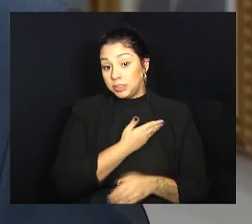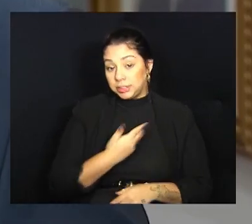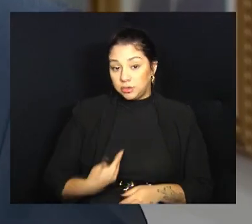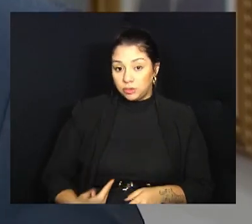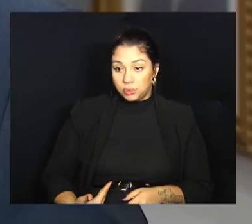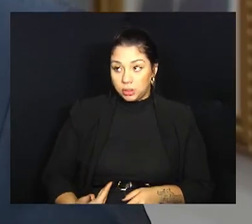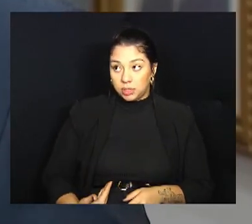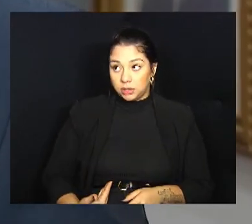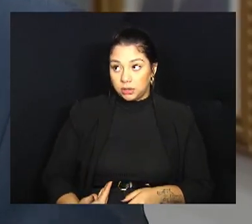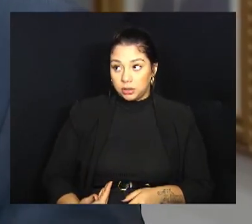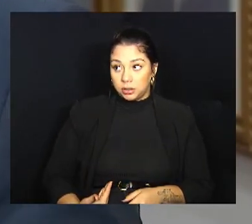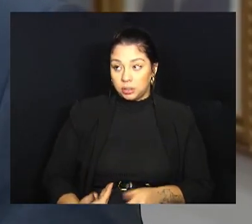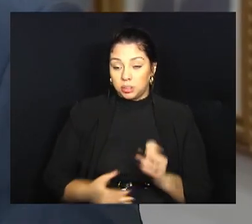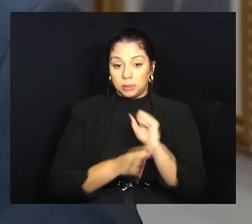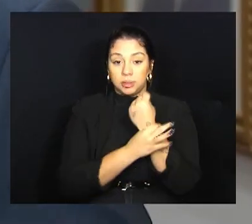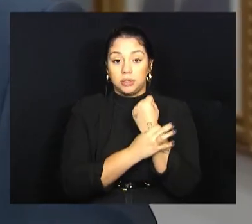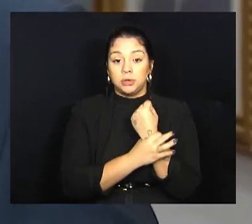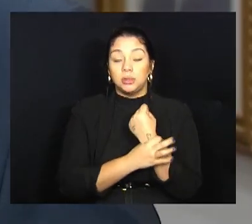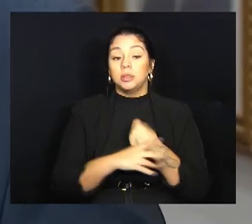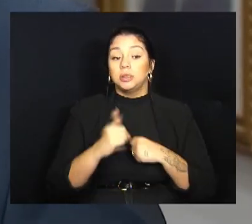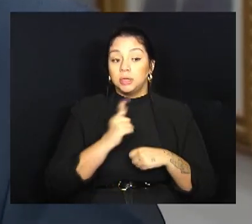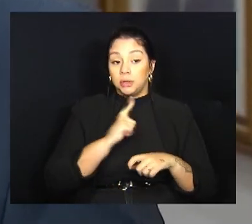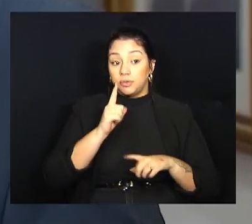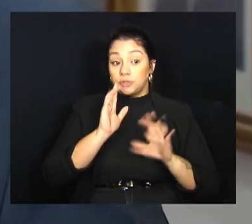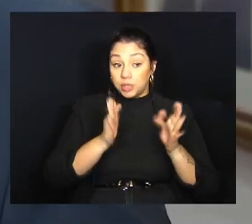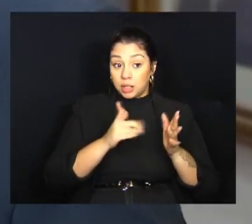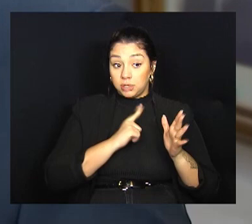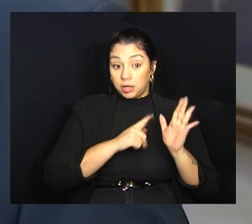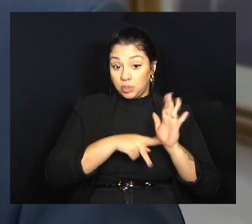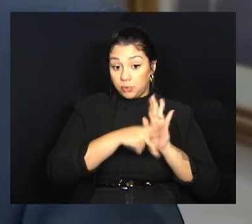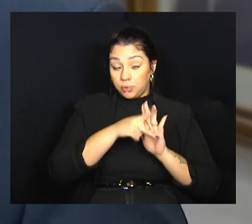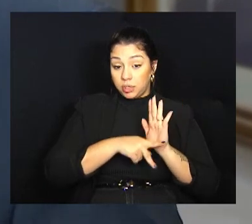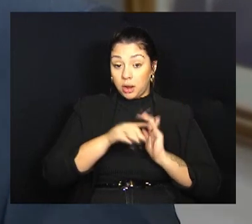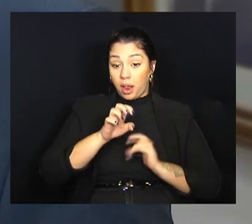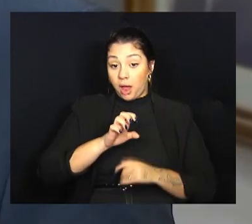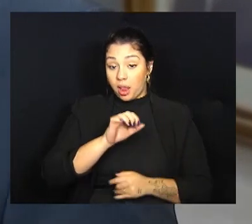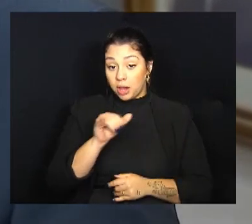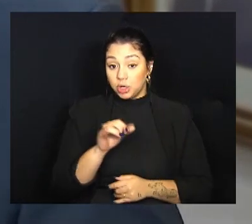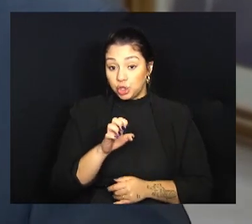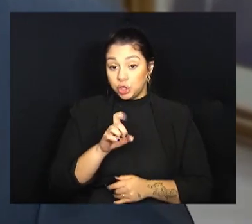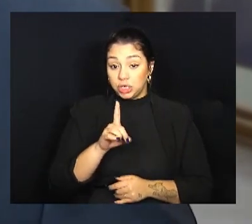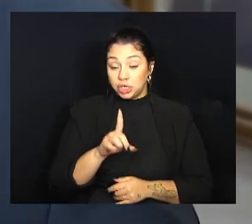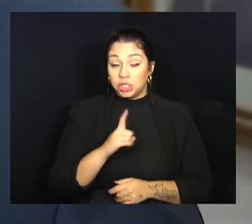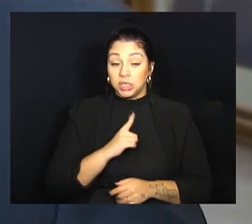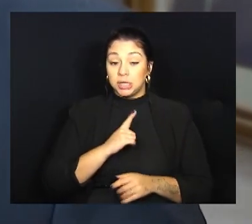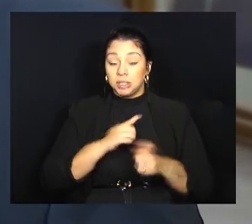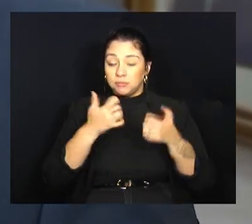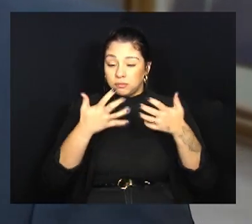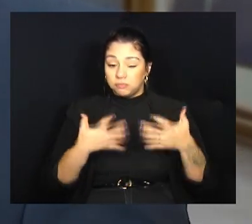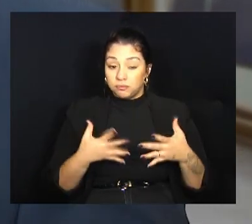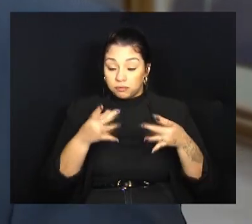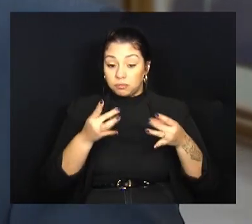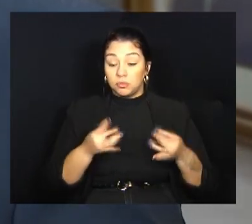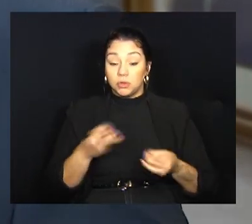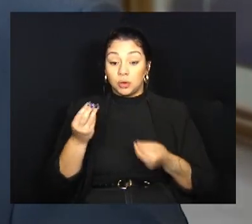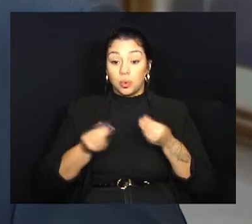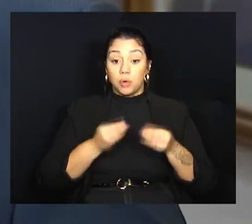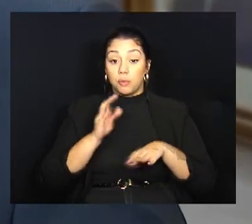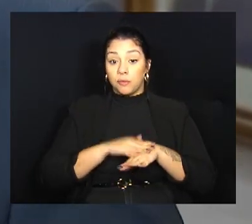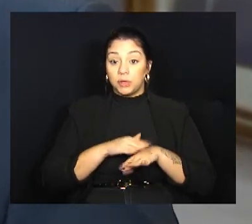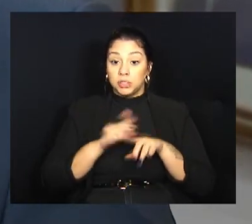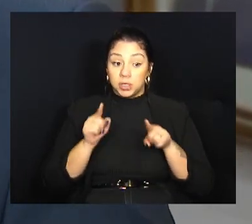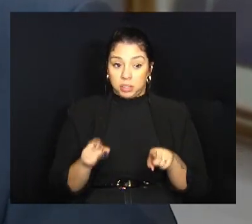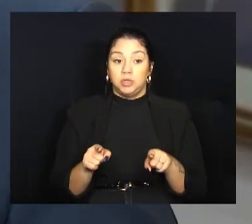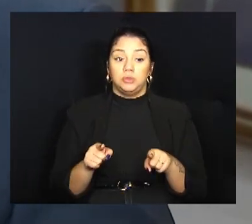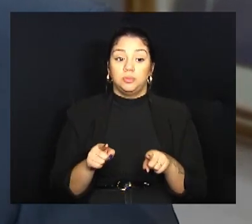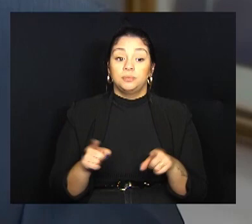Coronel Pompiani, por já terem um projeto, que é o projeto Égide, que fala especificamente de como isso pode ser feito e como